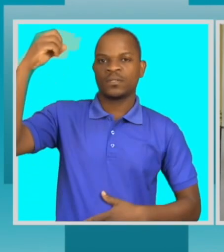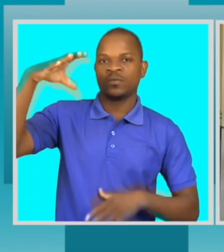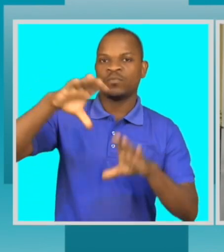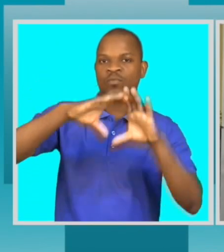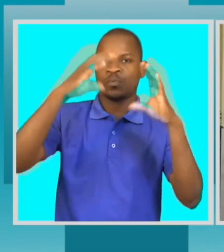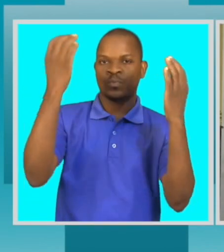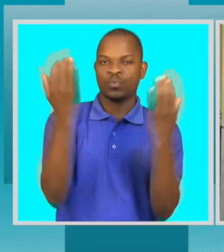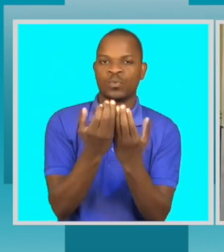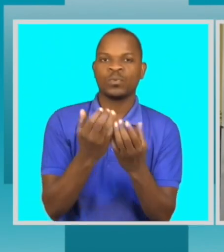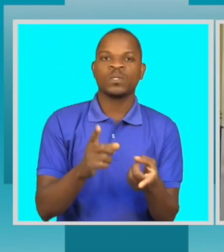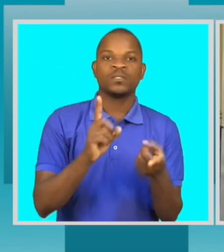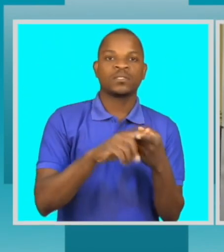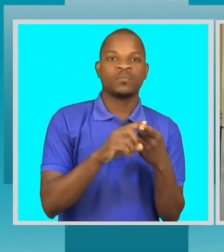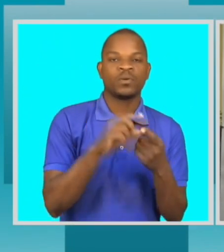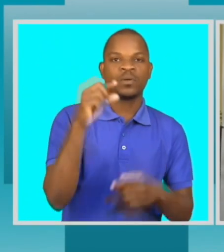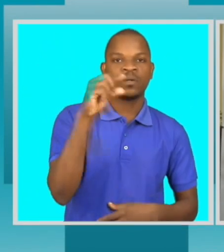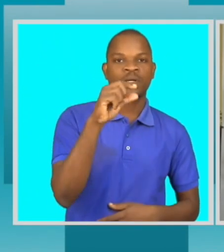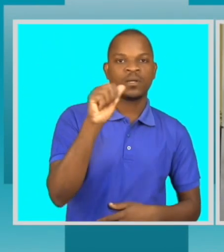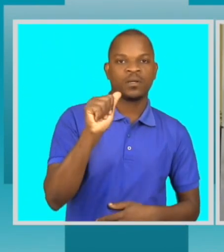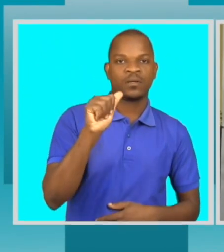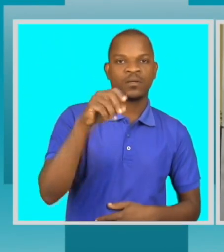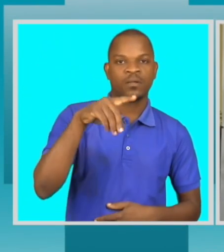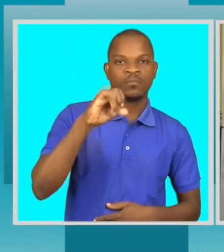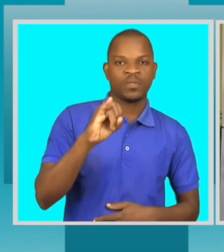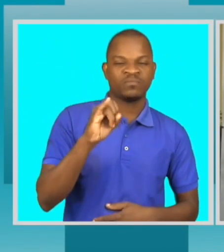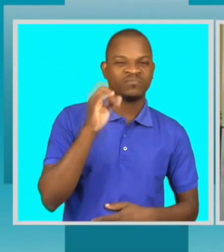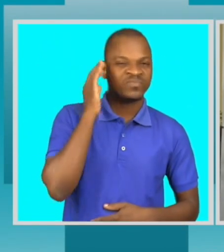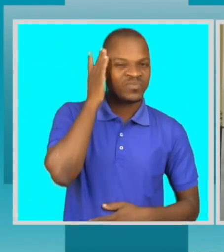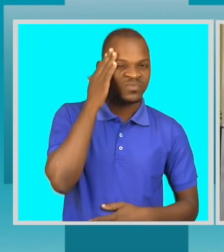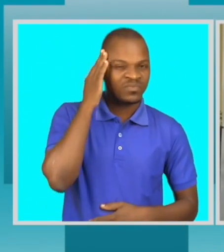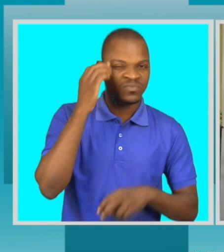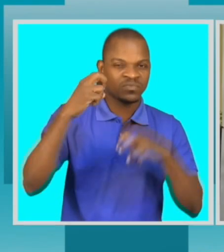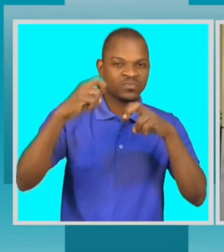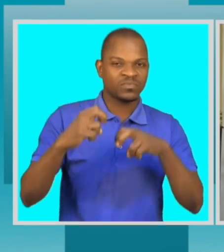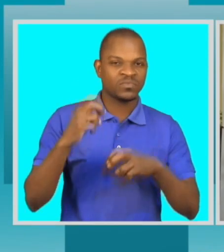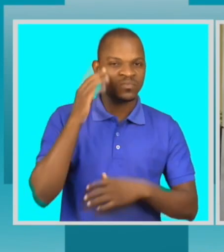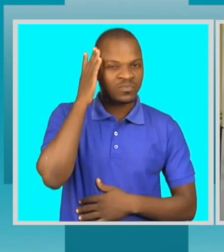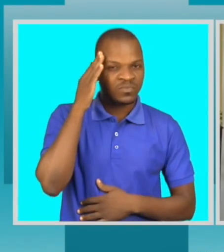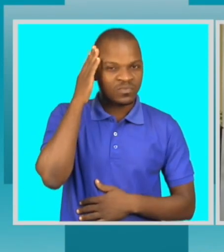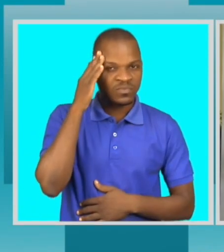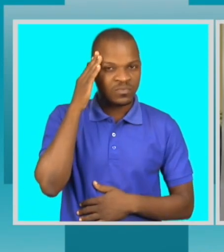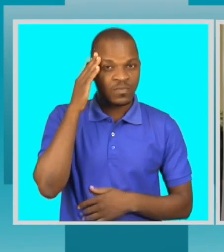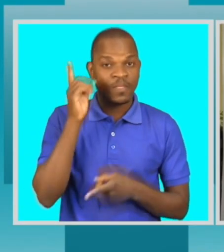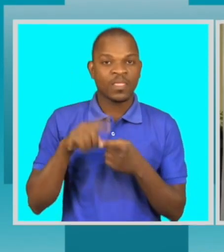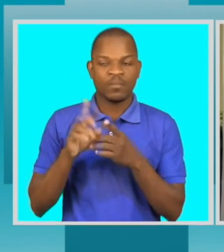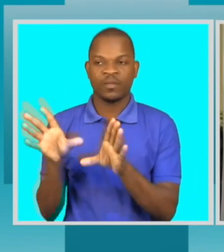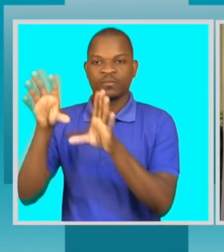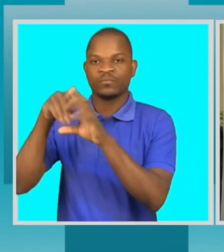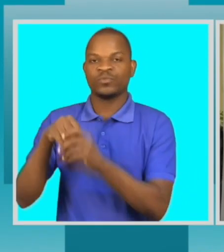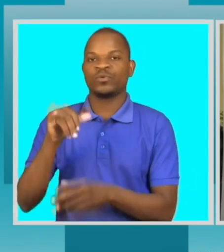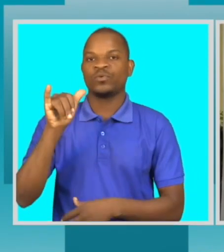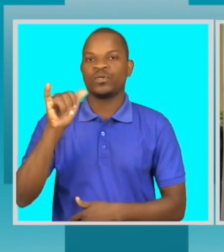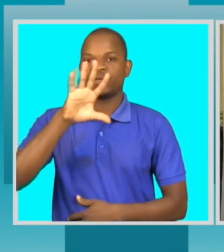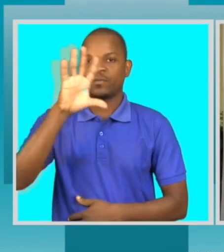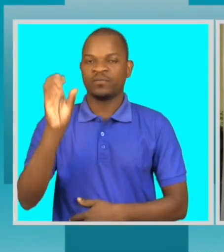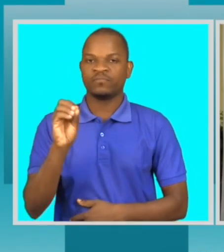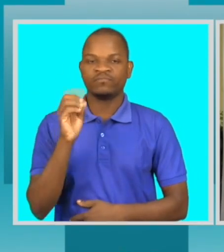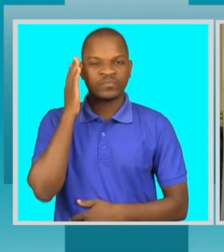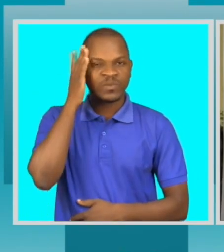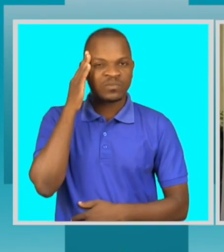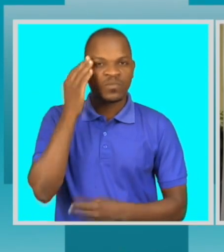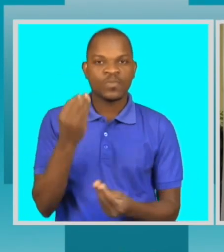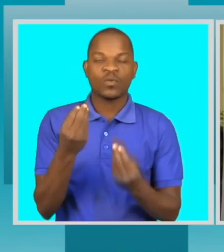a Life of Gold, com a HP, refletiu e, mesmo com o envolvimento, com a assistência técnica da Young Africa,